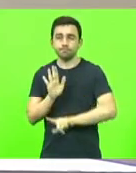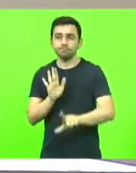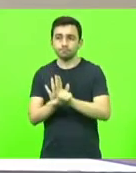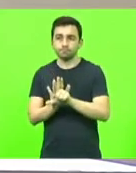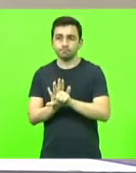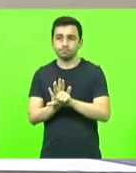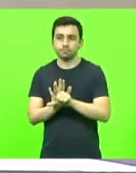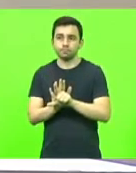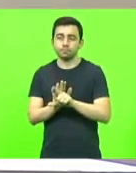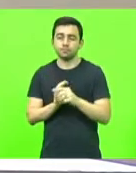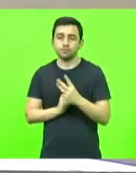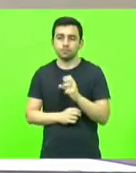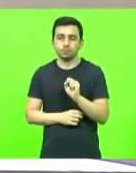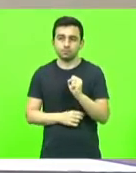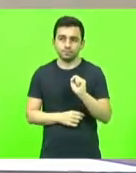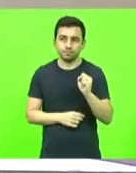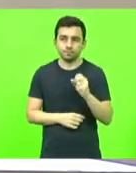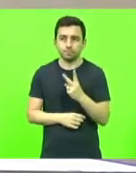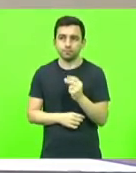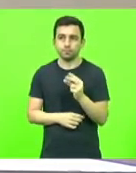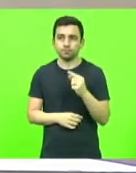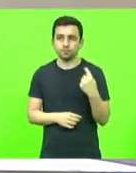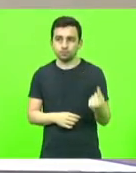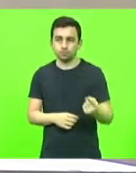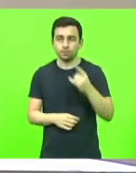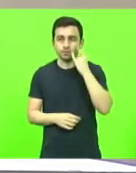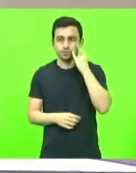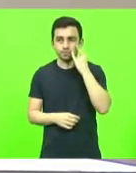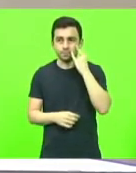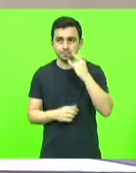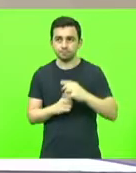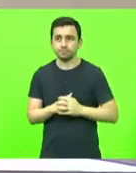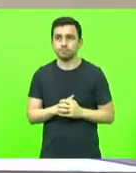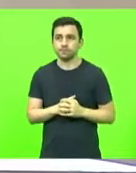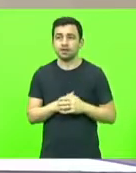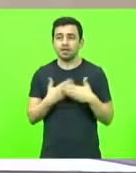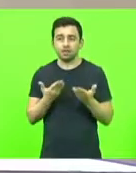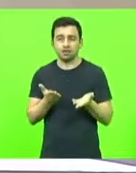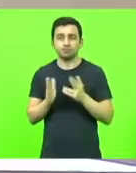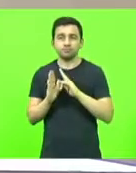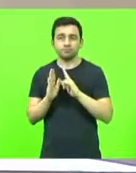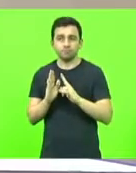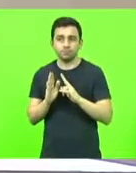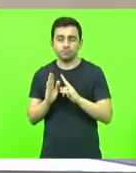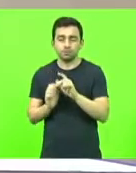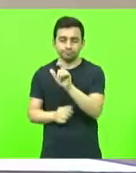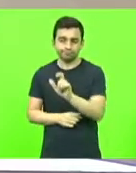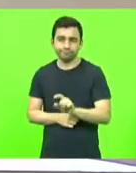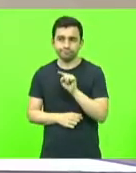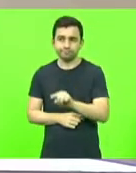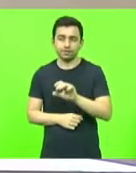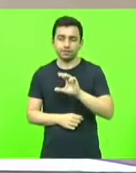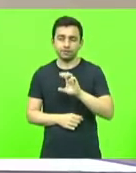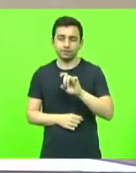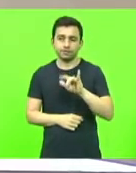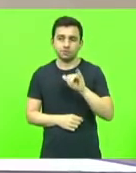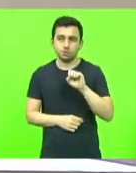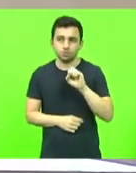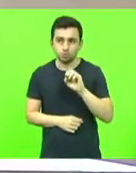PL 388/2021. Deputado Mauro de Nadal. Denomina Celso Marasca a